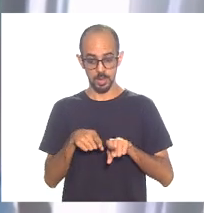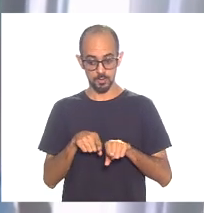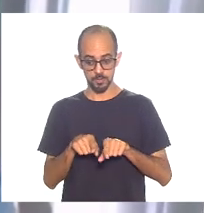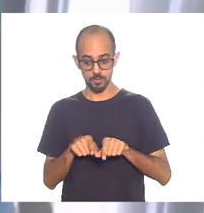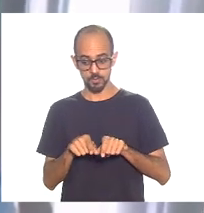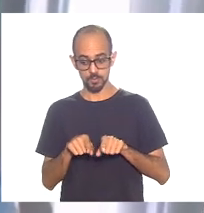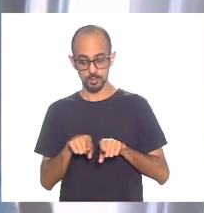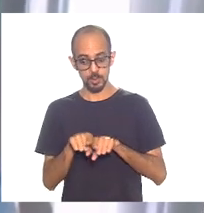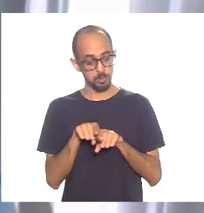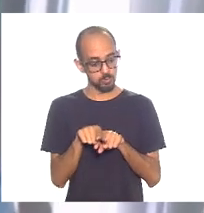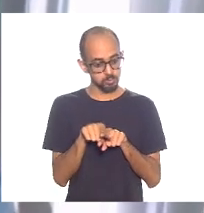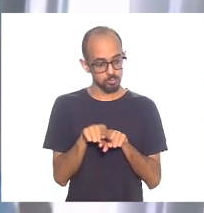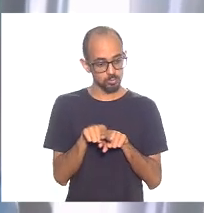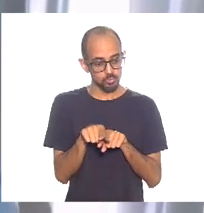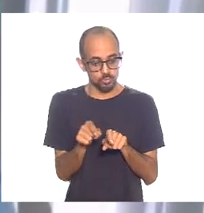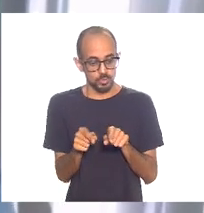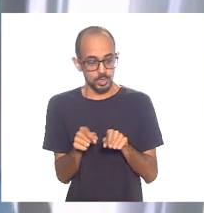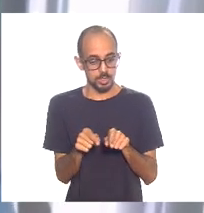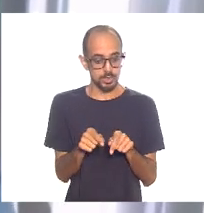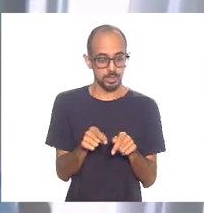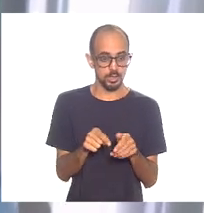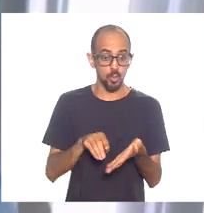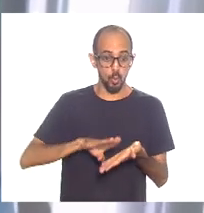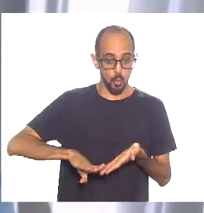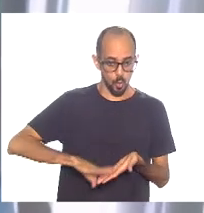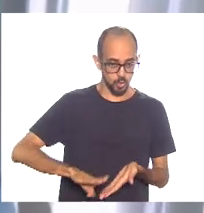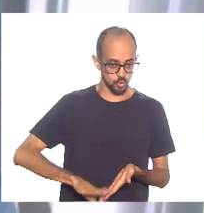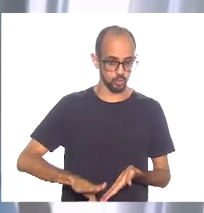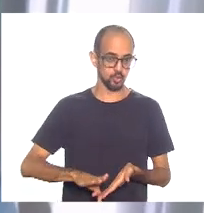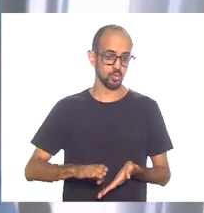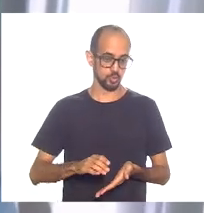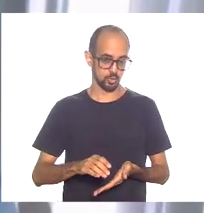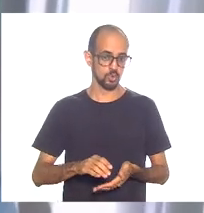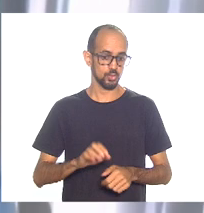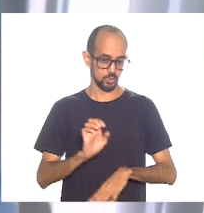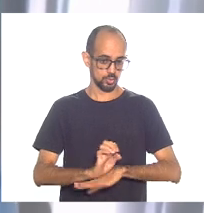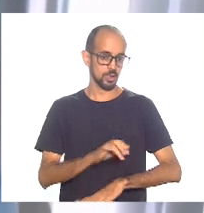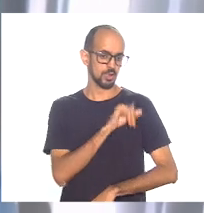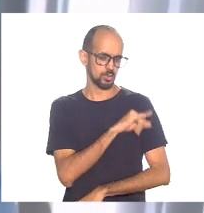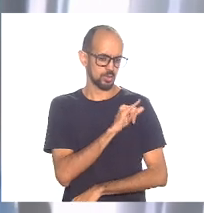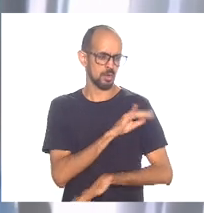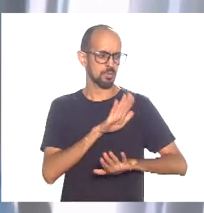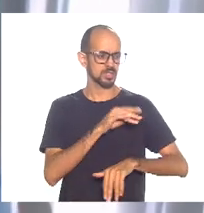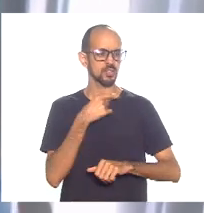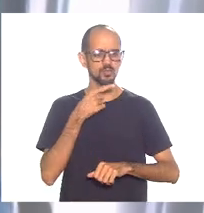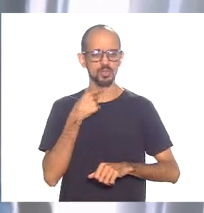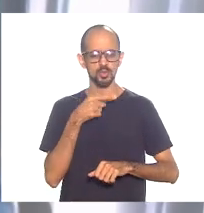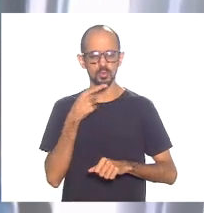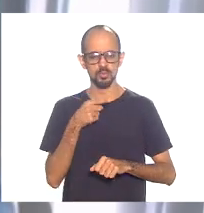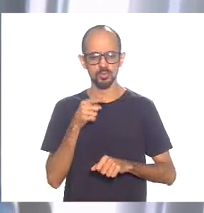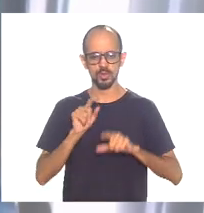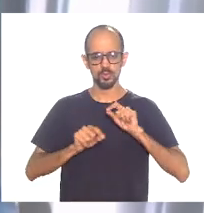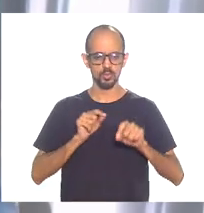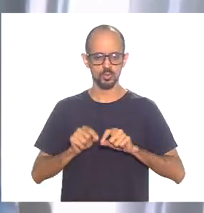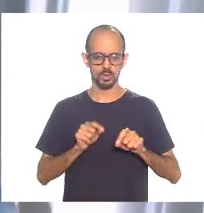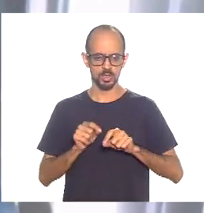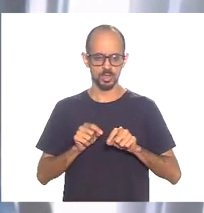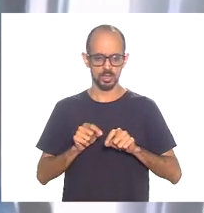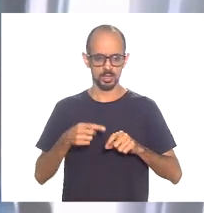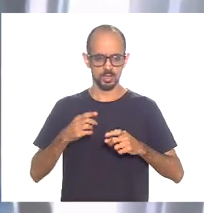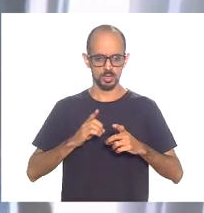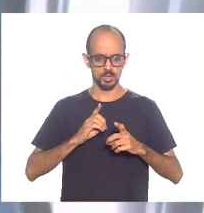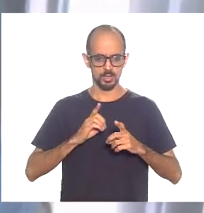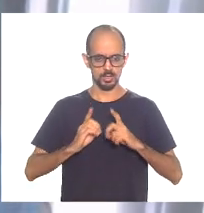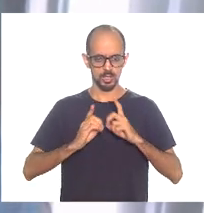tributário o gás natural produzido no Rio, um importado. Agora, eu fiquei com uma dúvida, era a dúvida que eu ia levantar, nesse debate entre o deputado